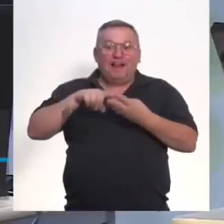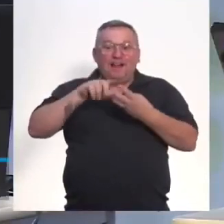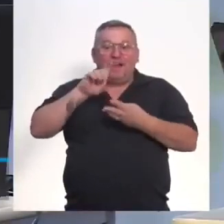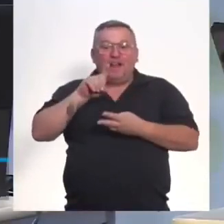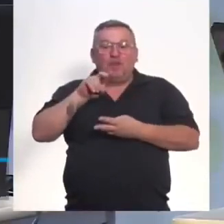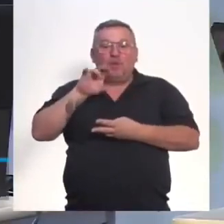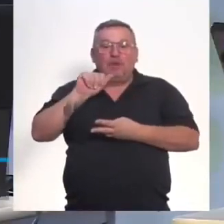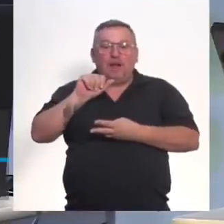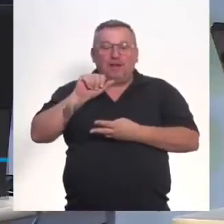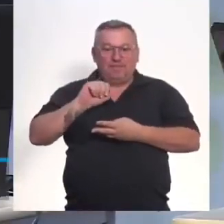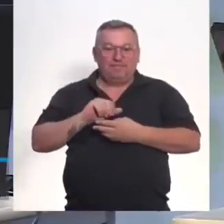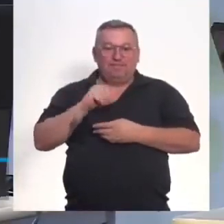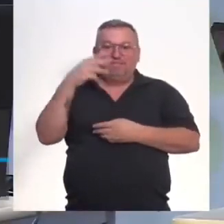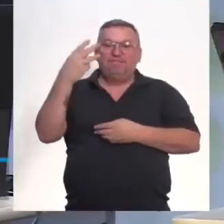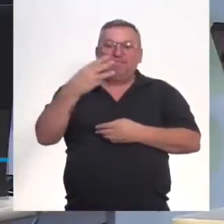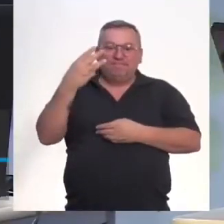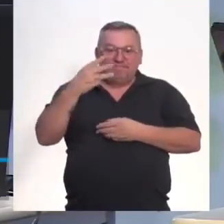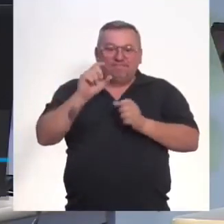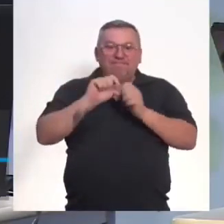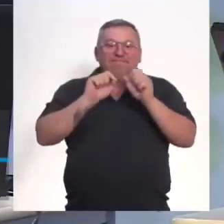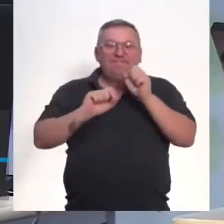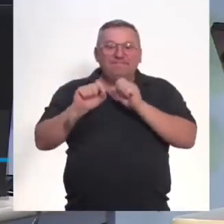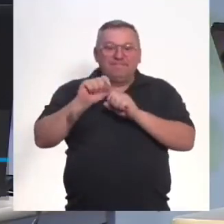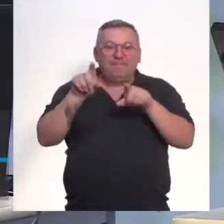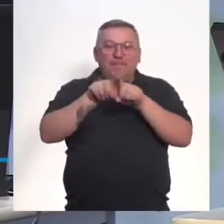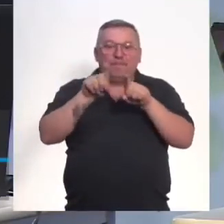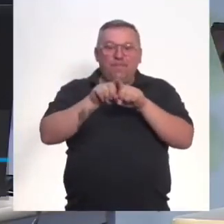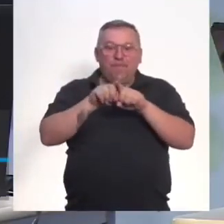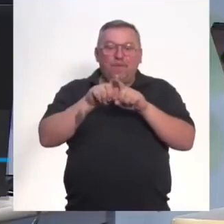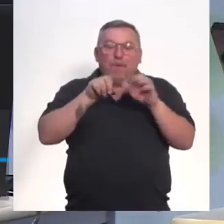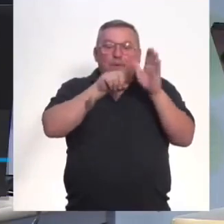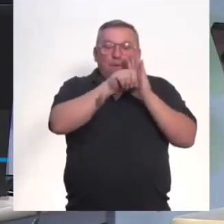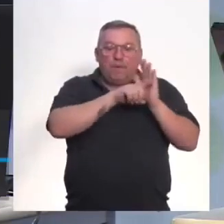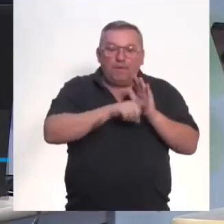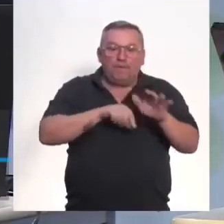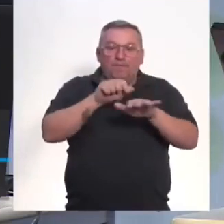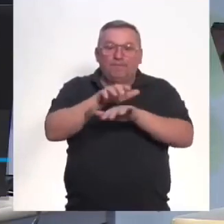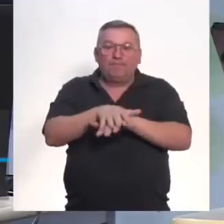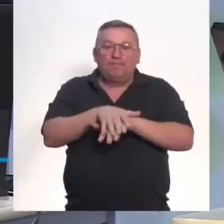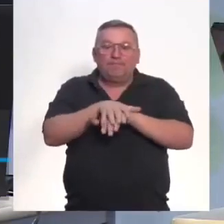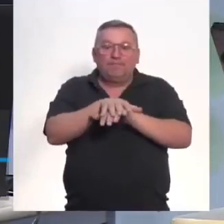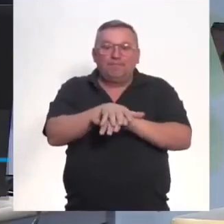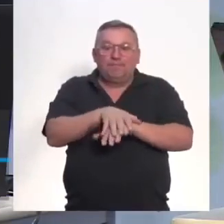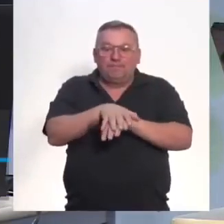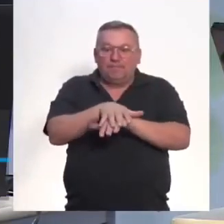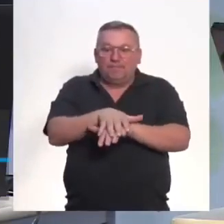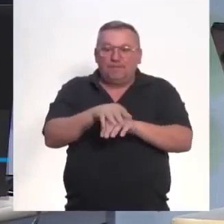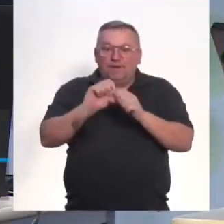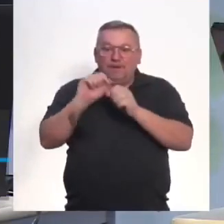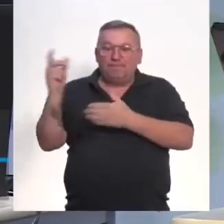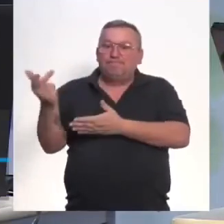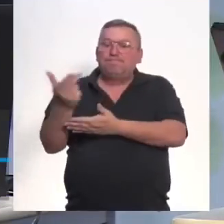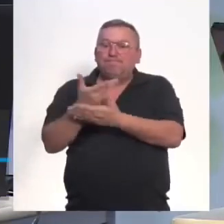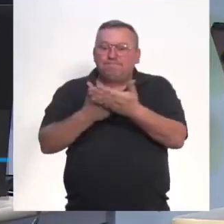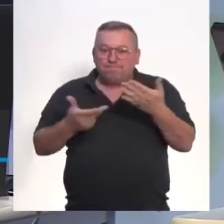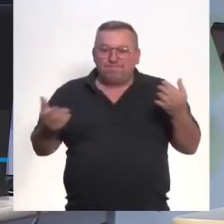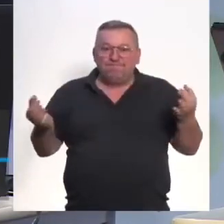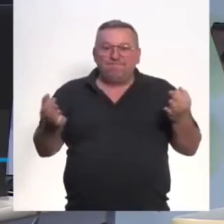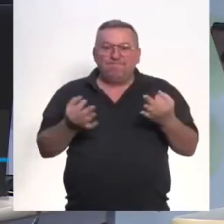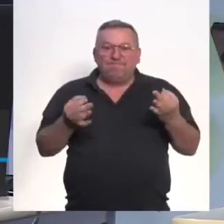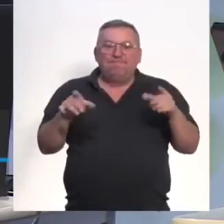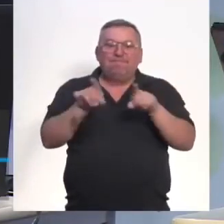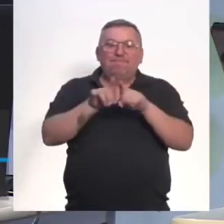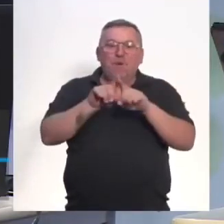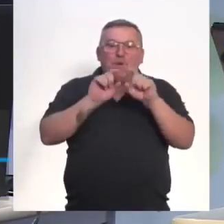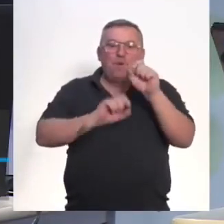Duda Schmidt. As três fizeram. E temos também a pesquisa da tartaruga que o Pedro fez e desenhou uma tartaruga. E